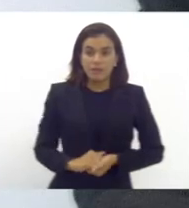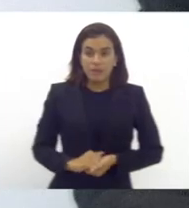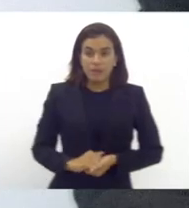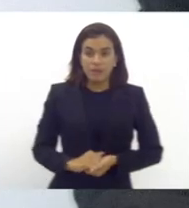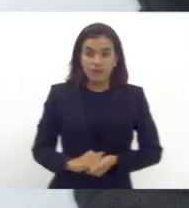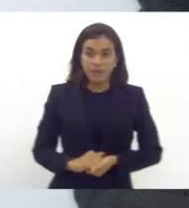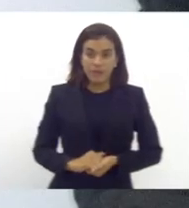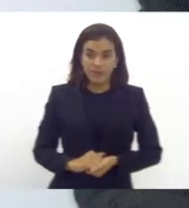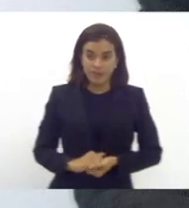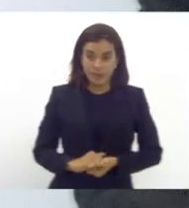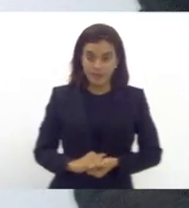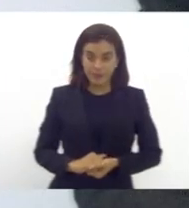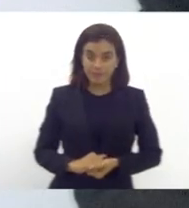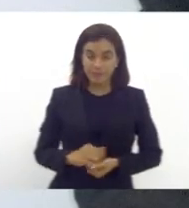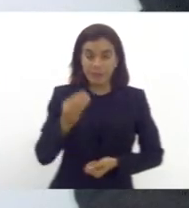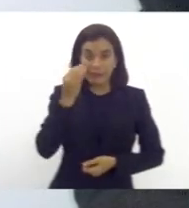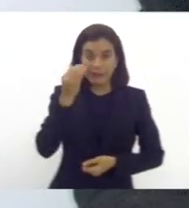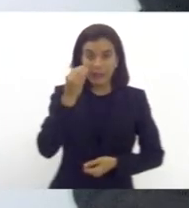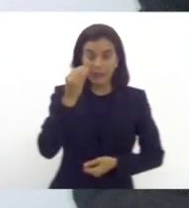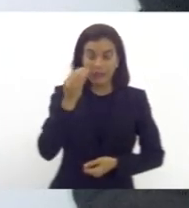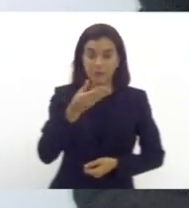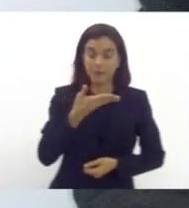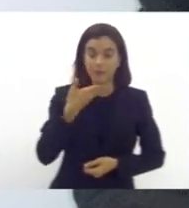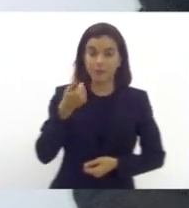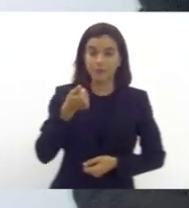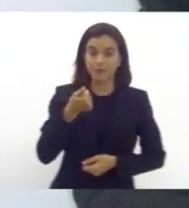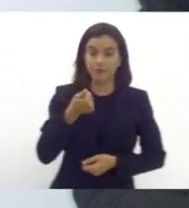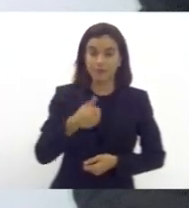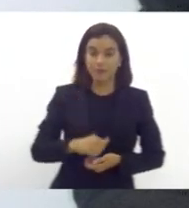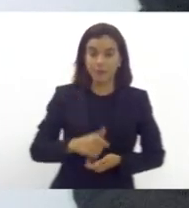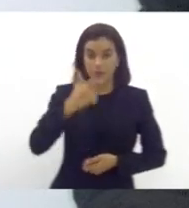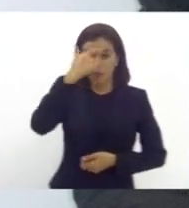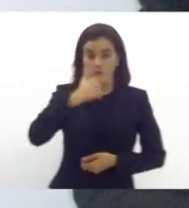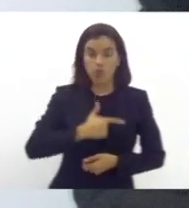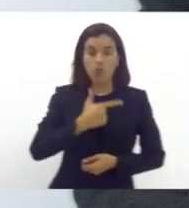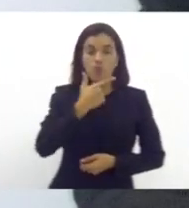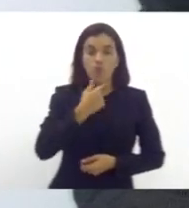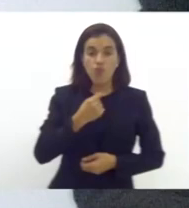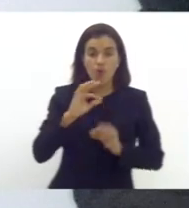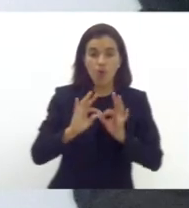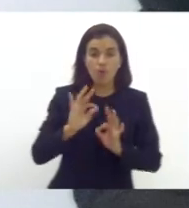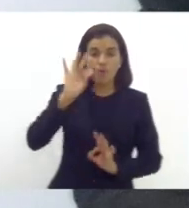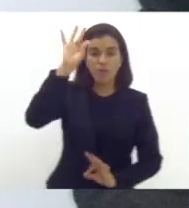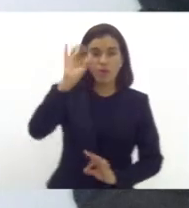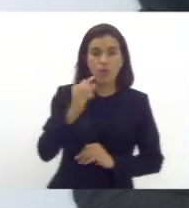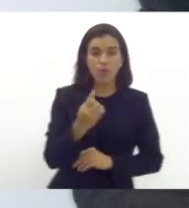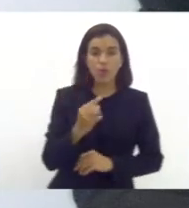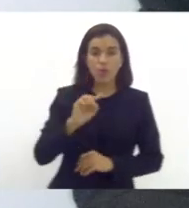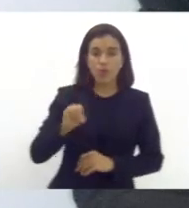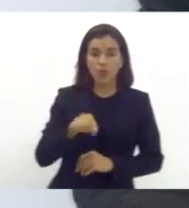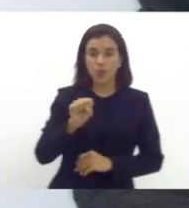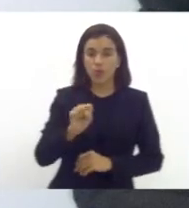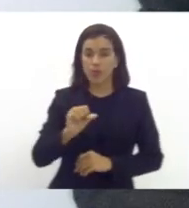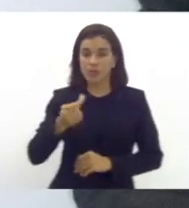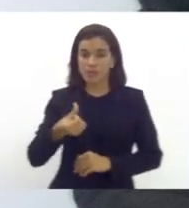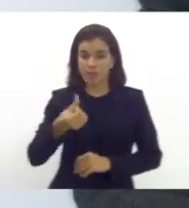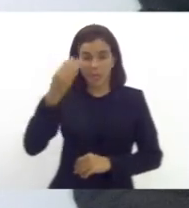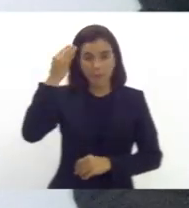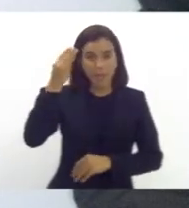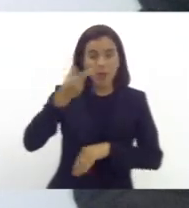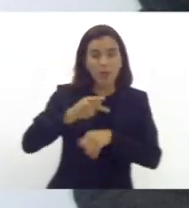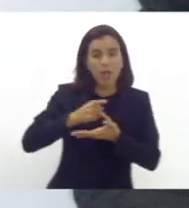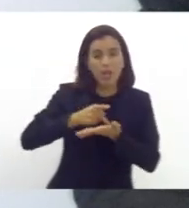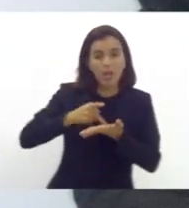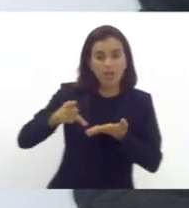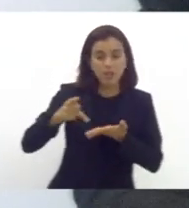Tá difícil até recuperar a voz sou homem de 1,86 cabelos lisos cor branca